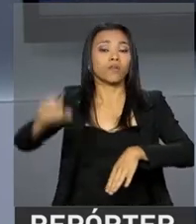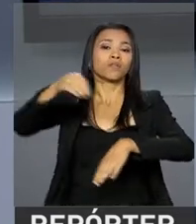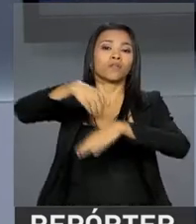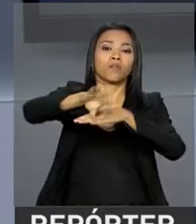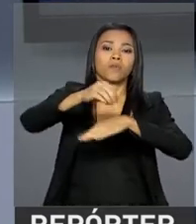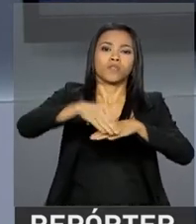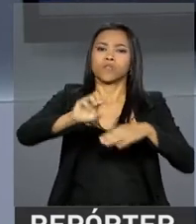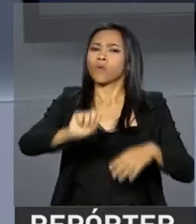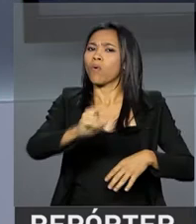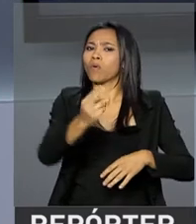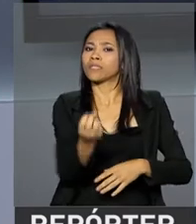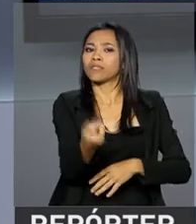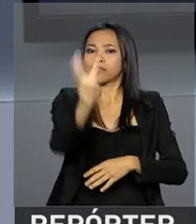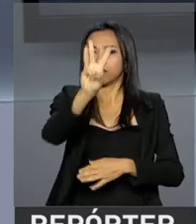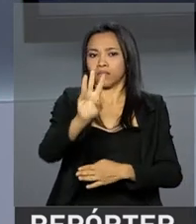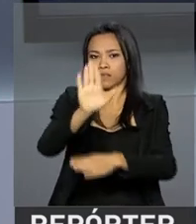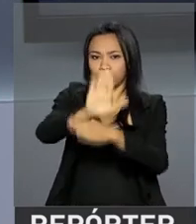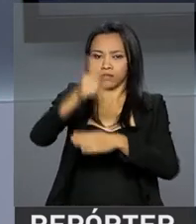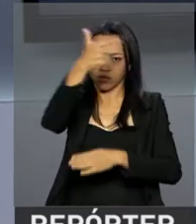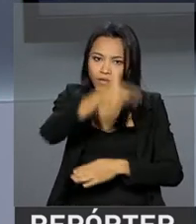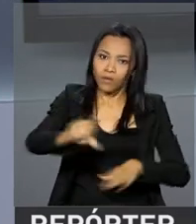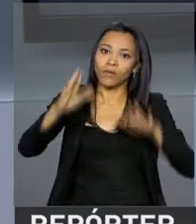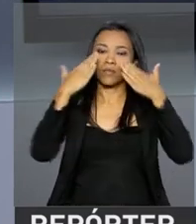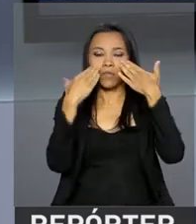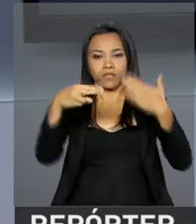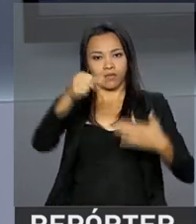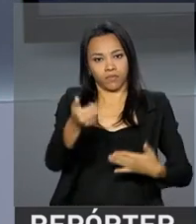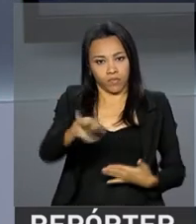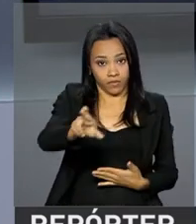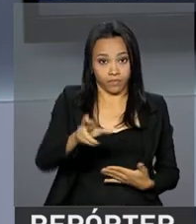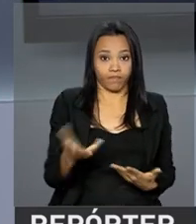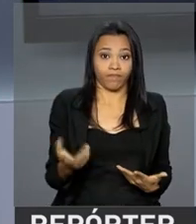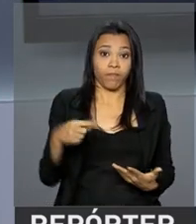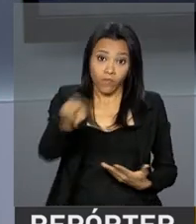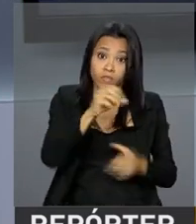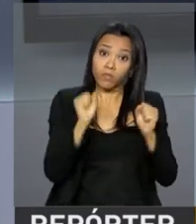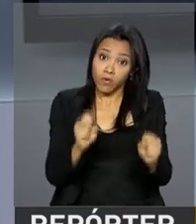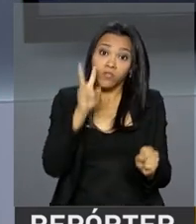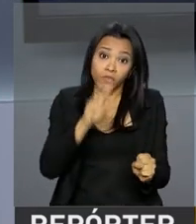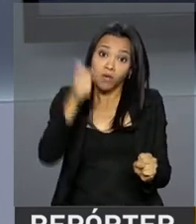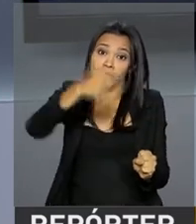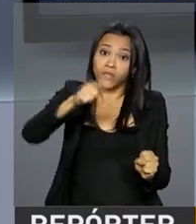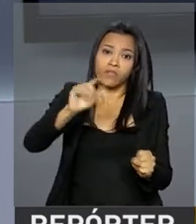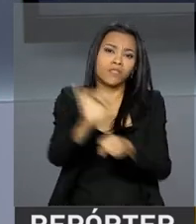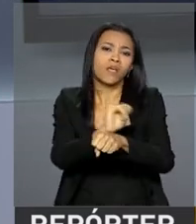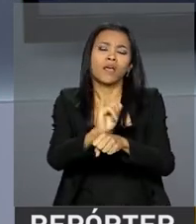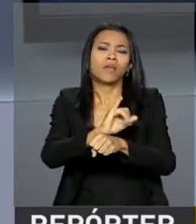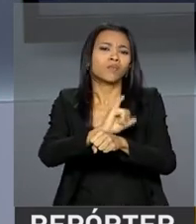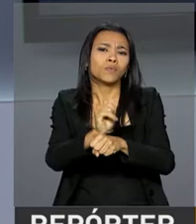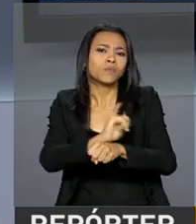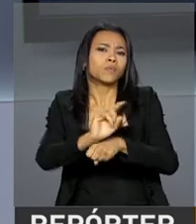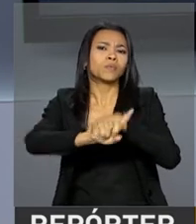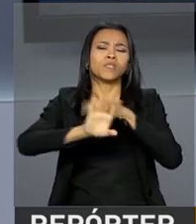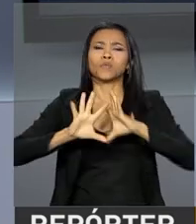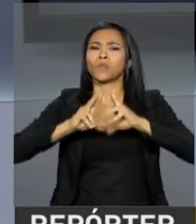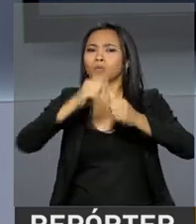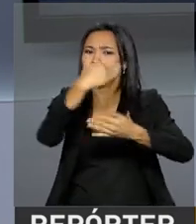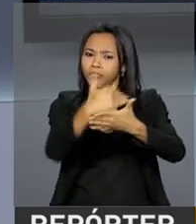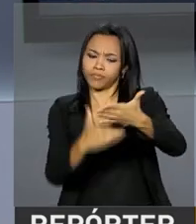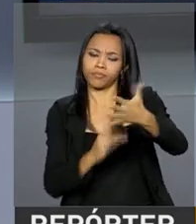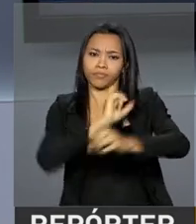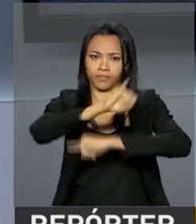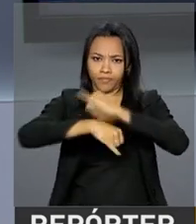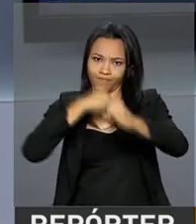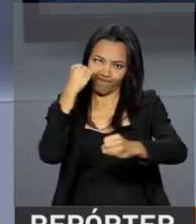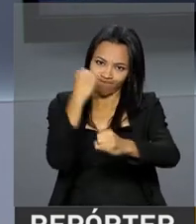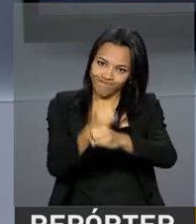informações ou às 15h na nossa próxima edição do Repórter NBR. Você pode rever as reportagens no YouTube e toda a programação